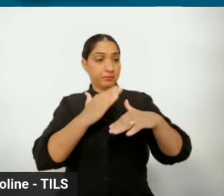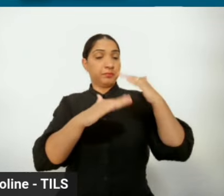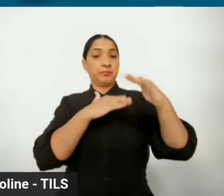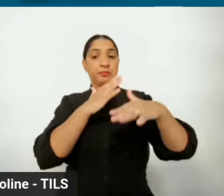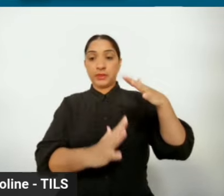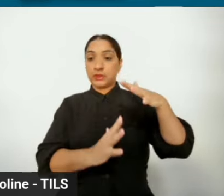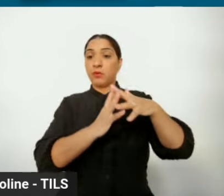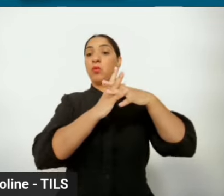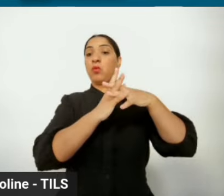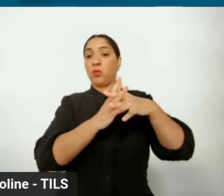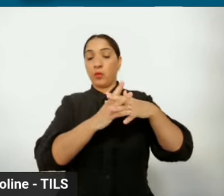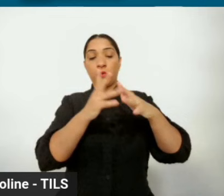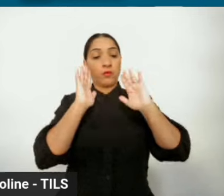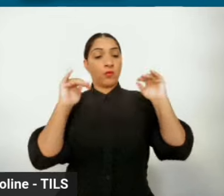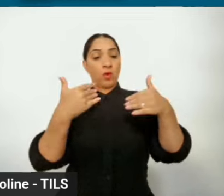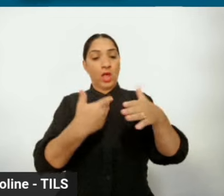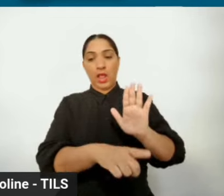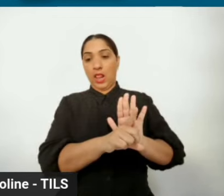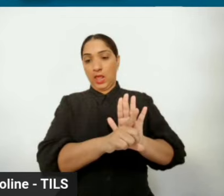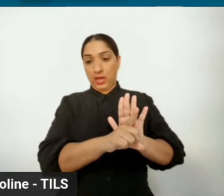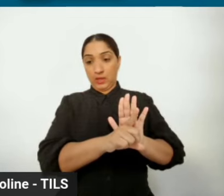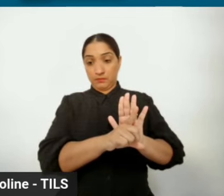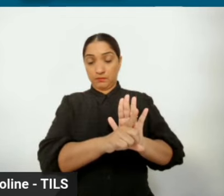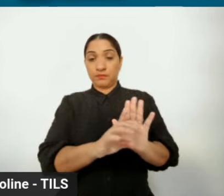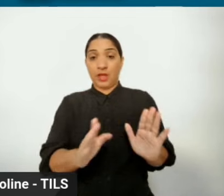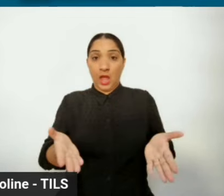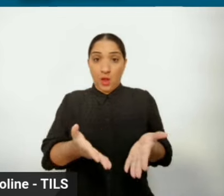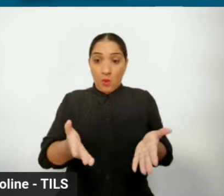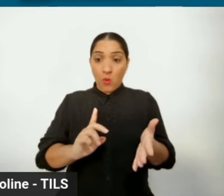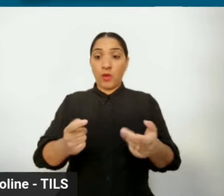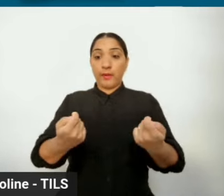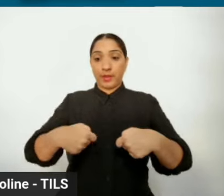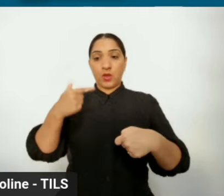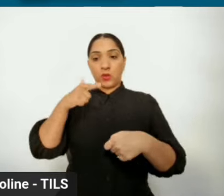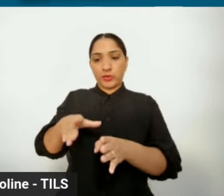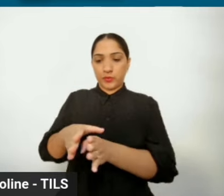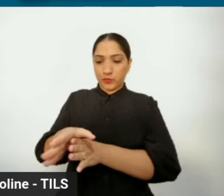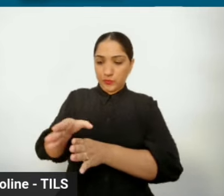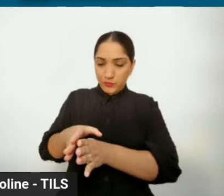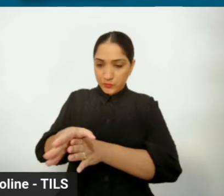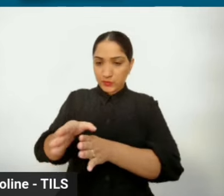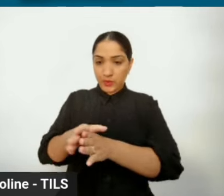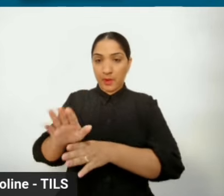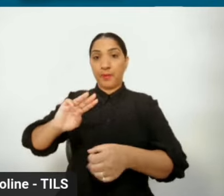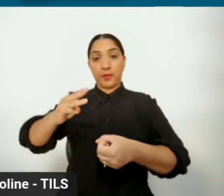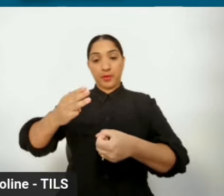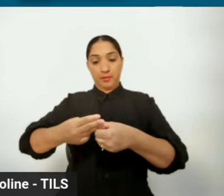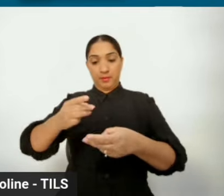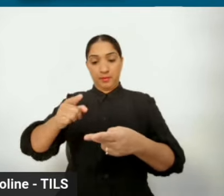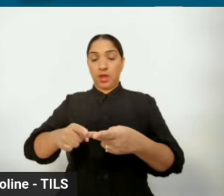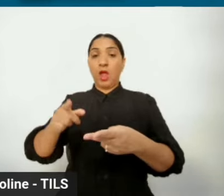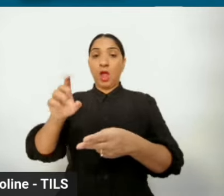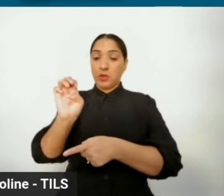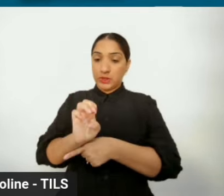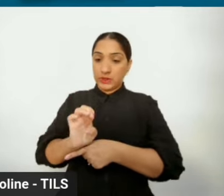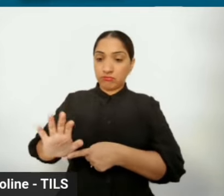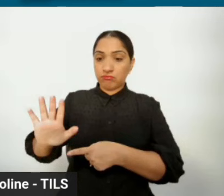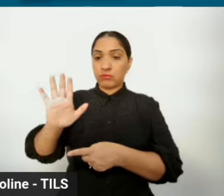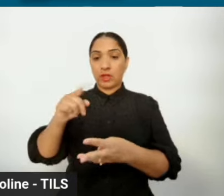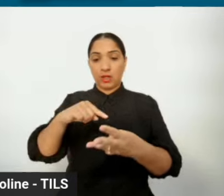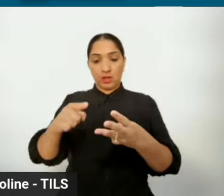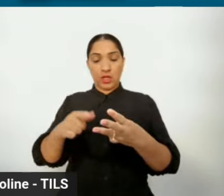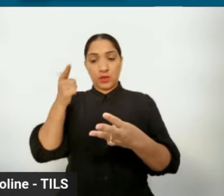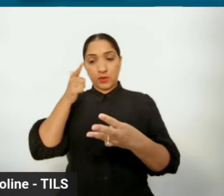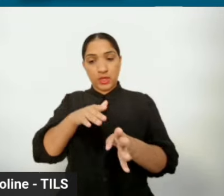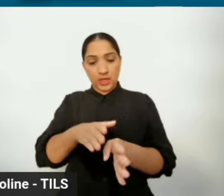à legislação. Agora é continuarmos nos conselhos municipais, nos conselhos estaduais, nas secretarias